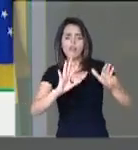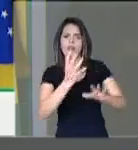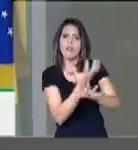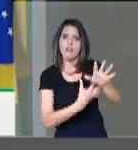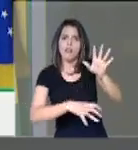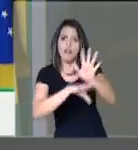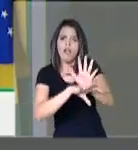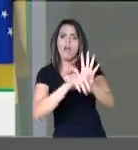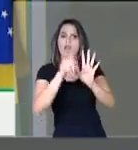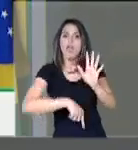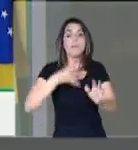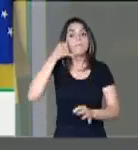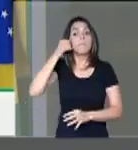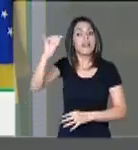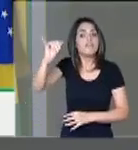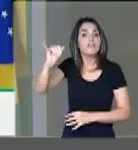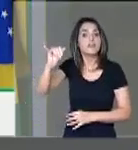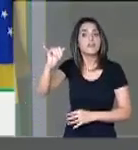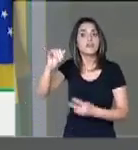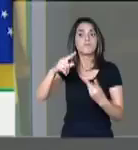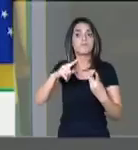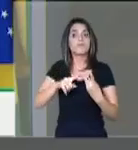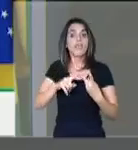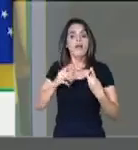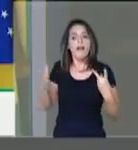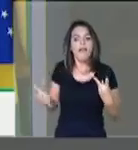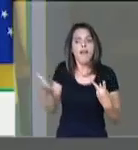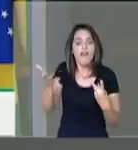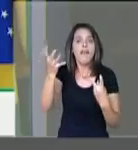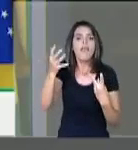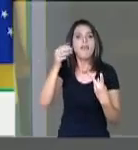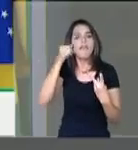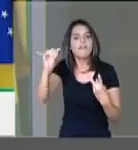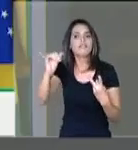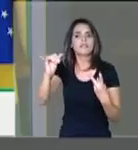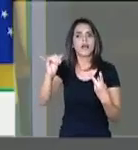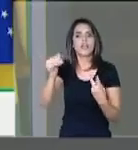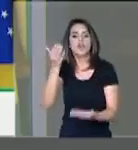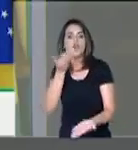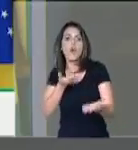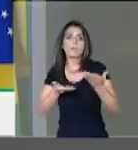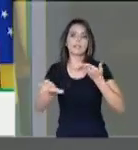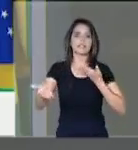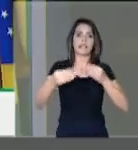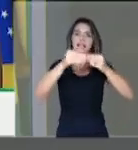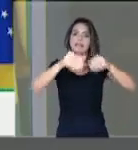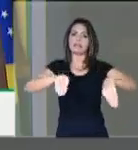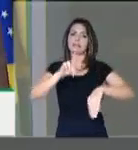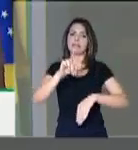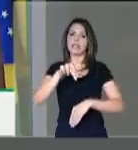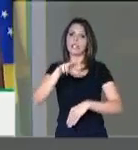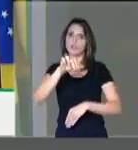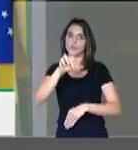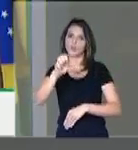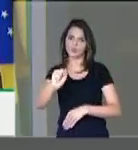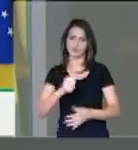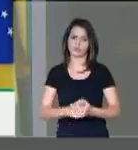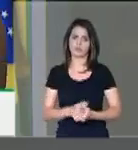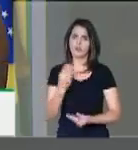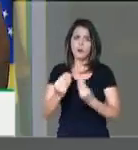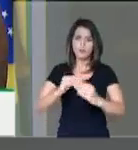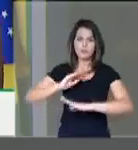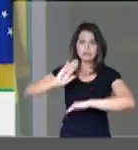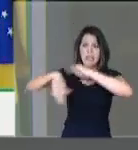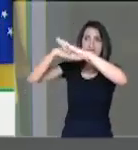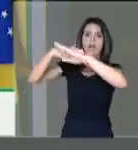que é prevenir e mitigar e compensar os danos não há desenvolvimento que